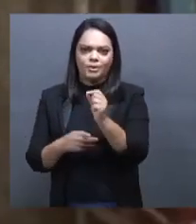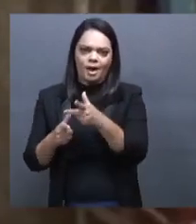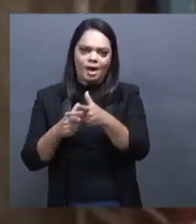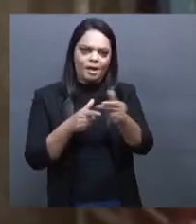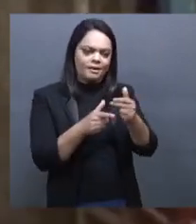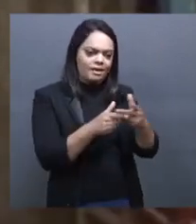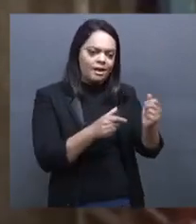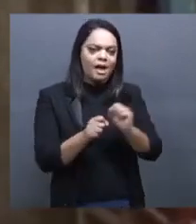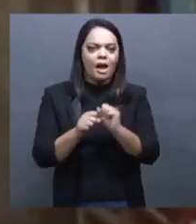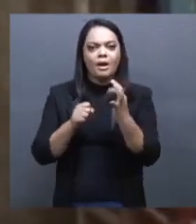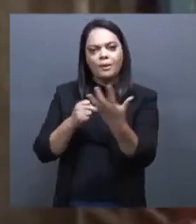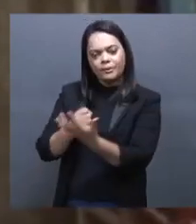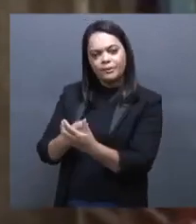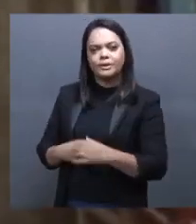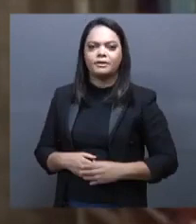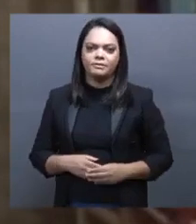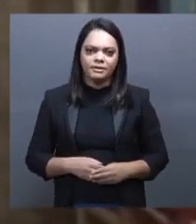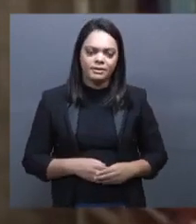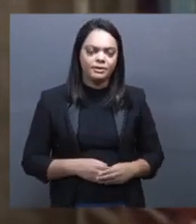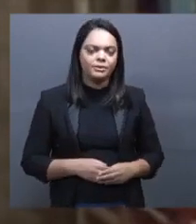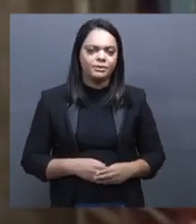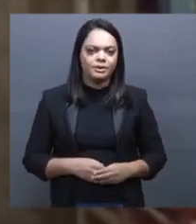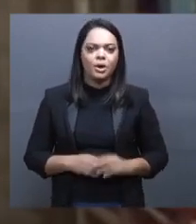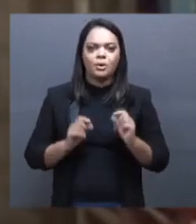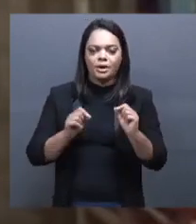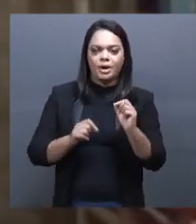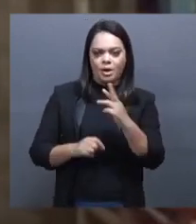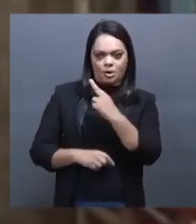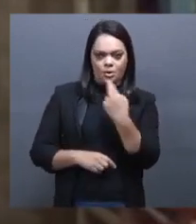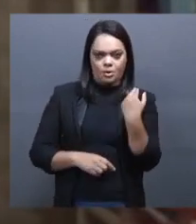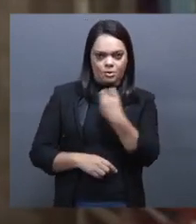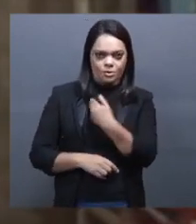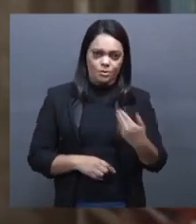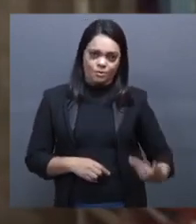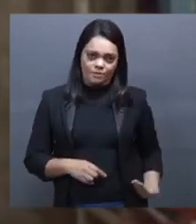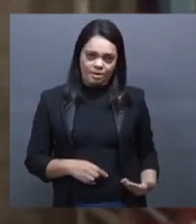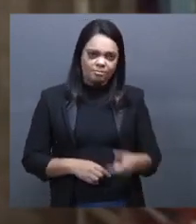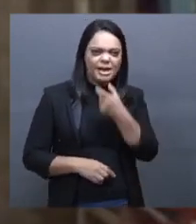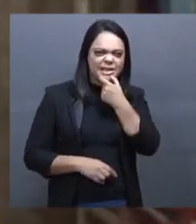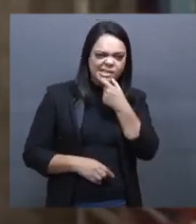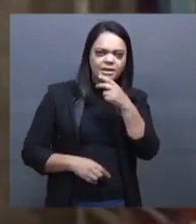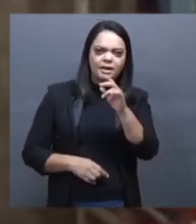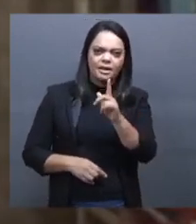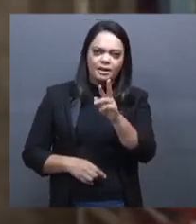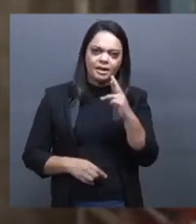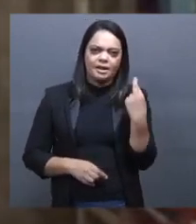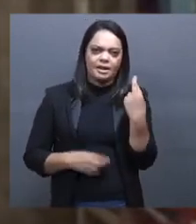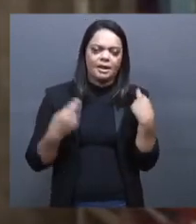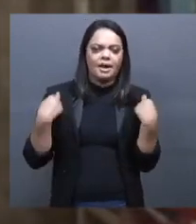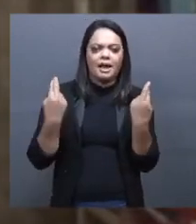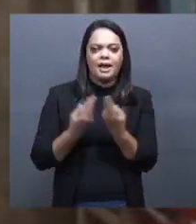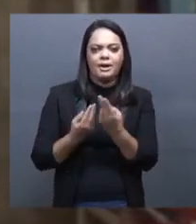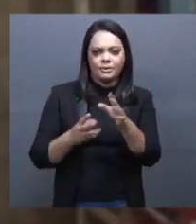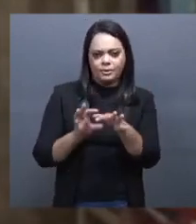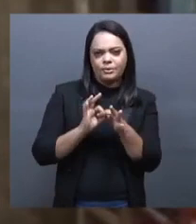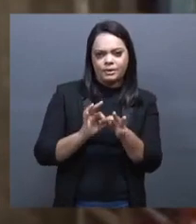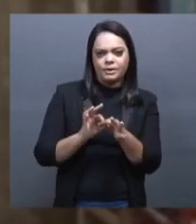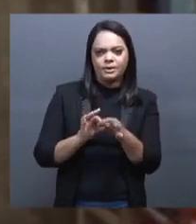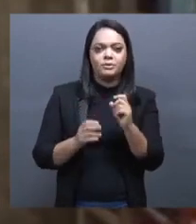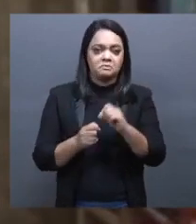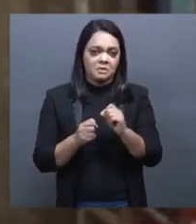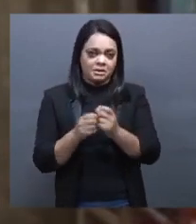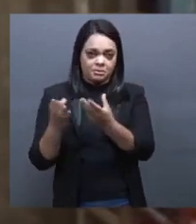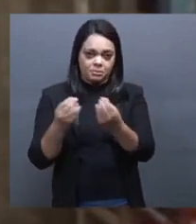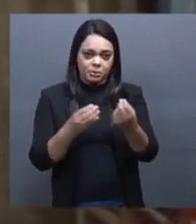empregador temporário de última instância. O governo do Reino Unido propôs essa medida e muitos voluntários se